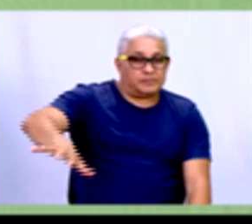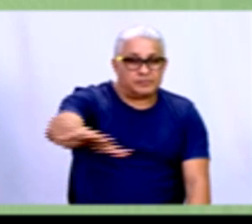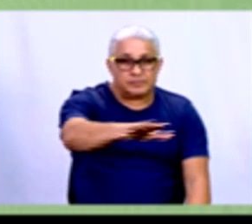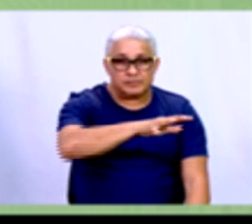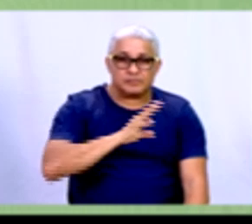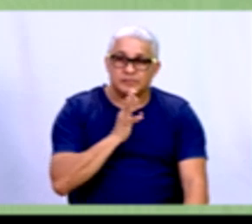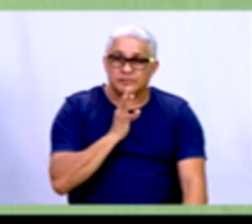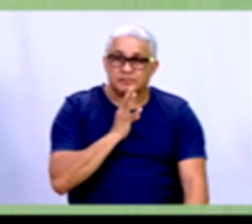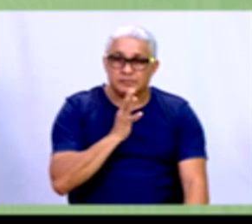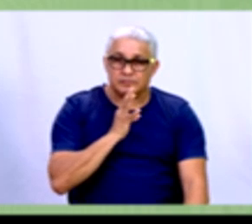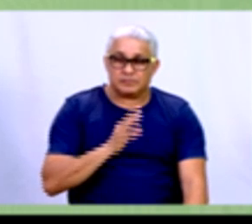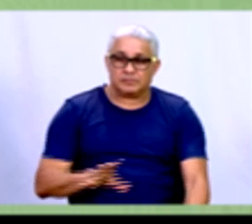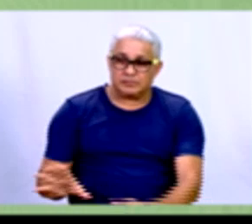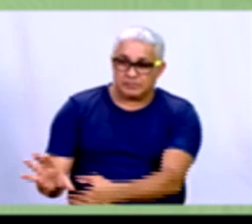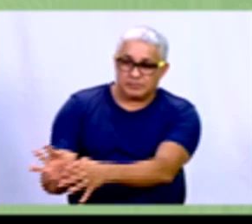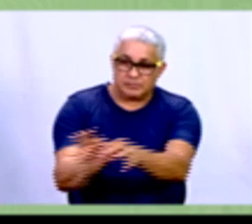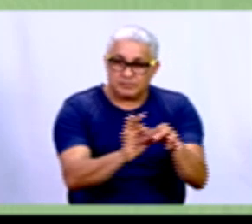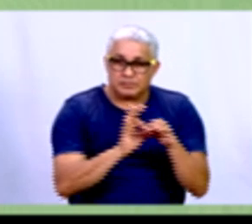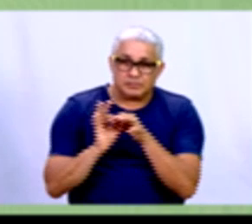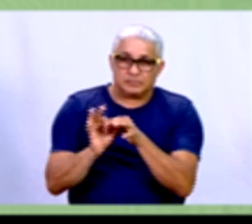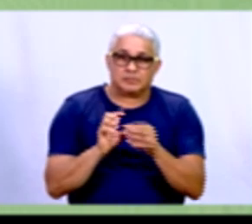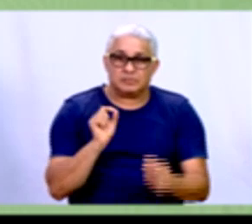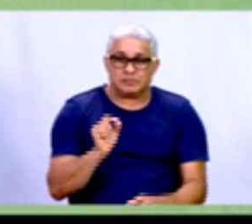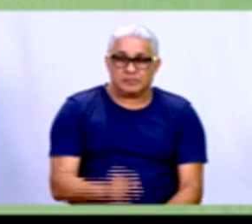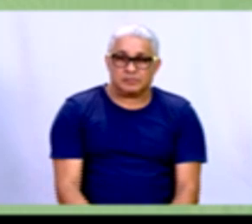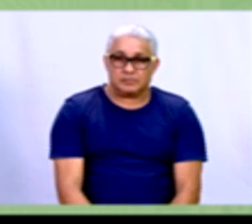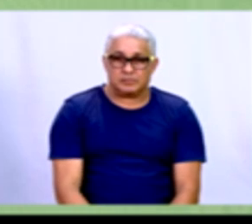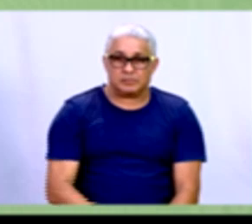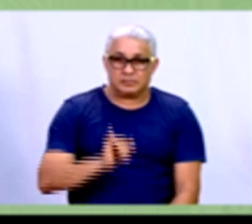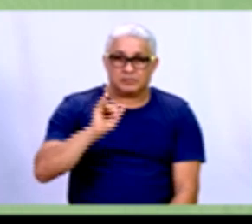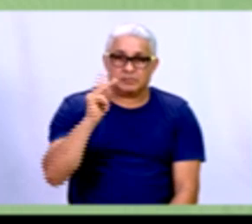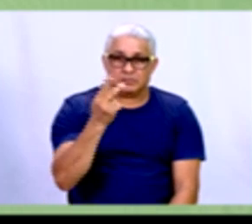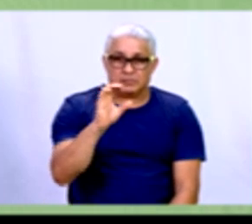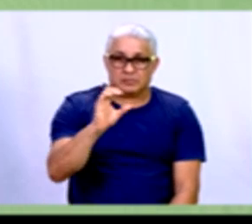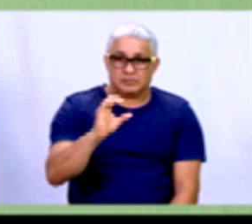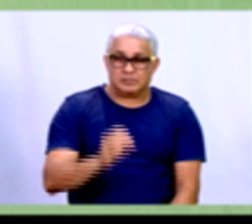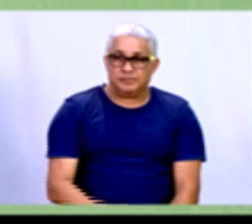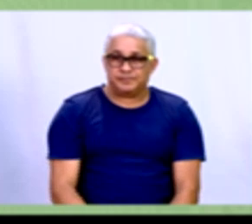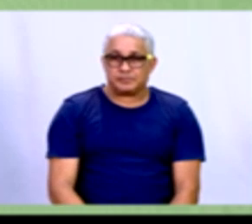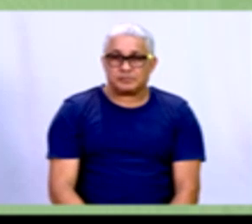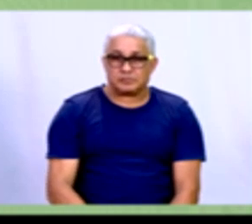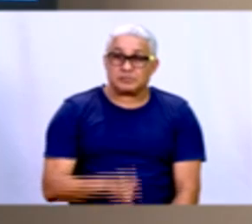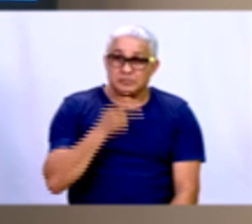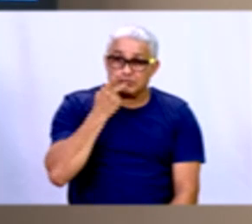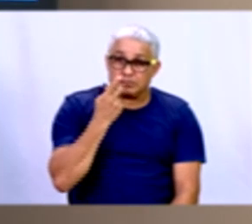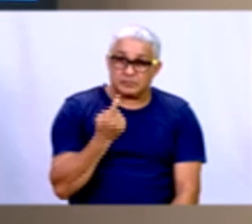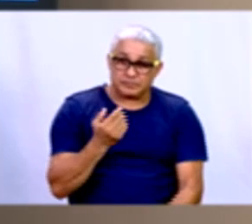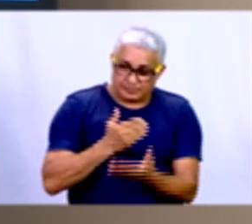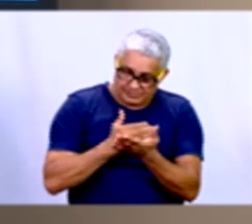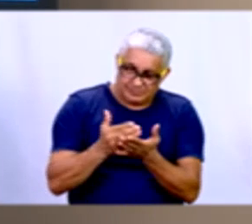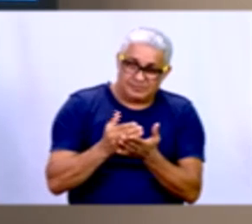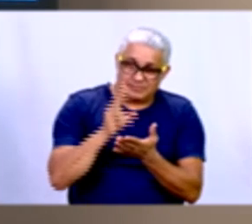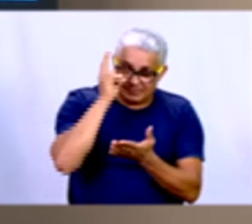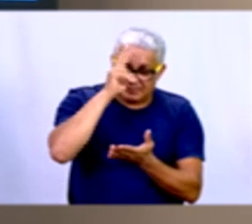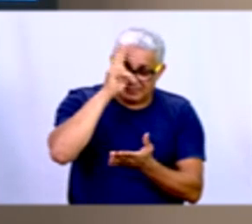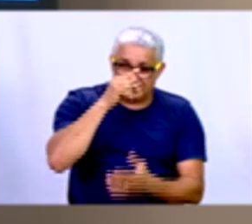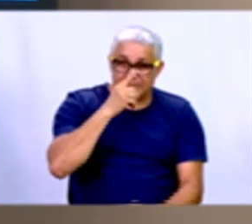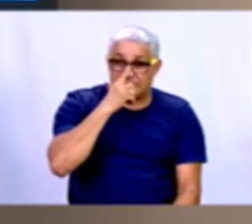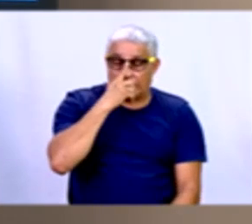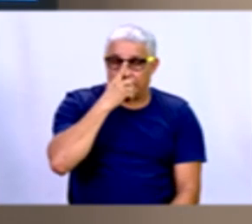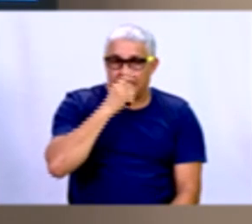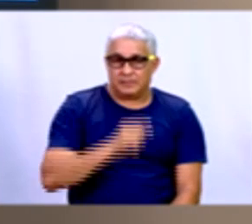estão relacionadas com a IHC, que nós falamos no início, né? Que